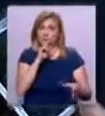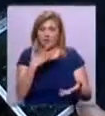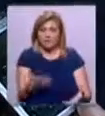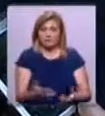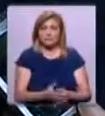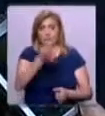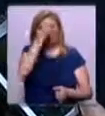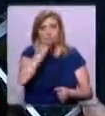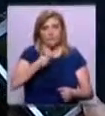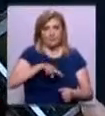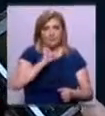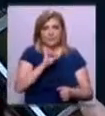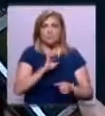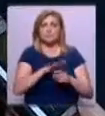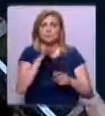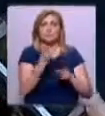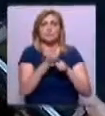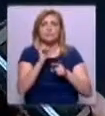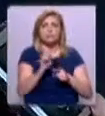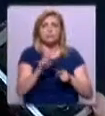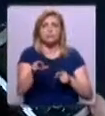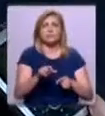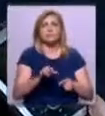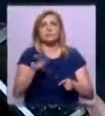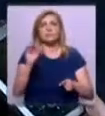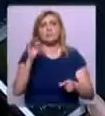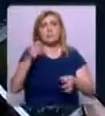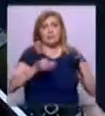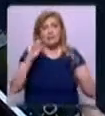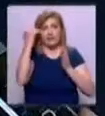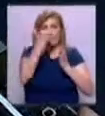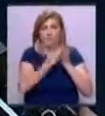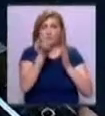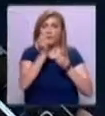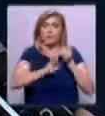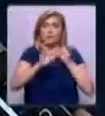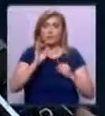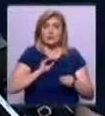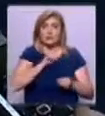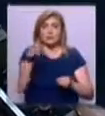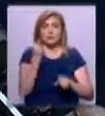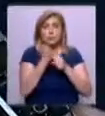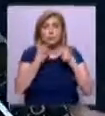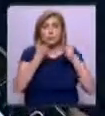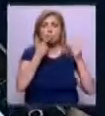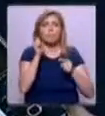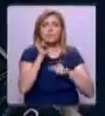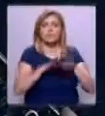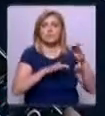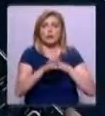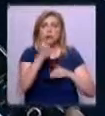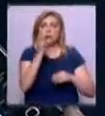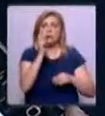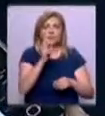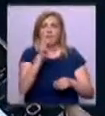na nossa opinião, e de acordo com a interpretação que fazemos no Tribunal Constitucional, a reposição dos salários dos trabalhadores da administração pública não pode ser feita nem em 2 anos,